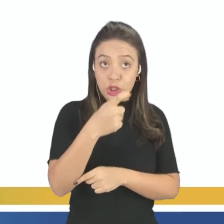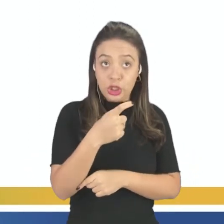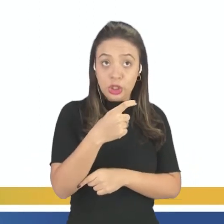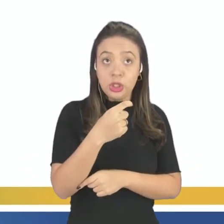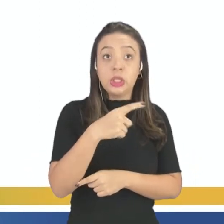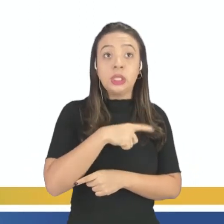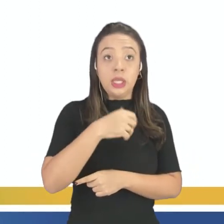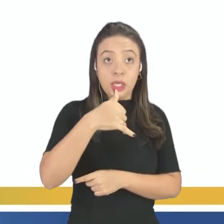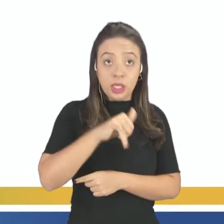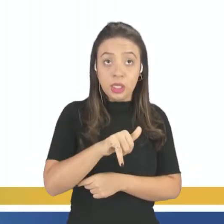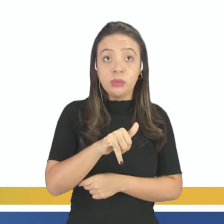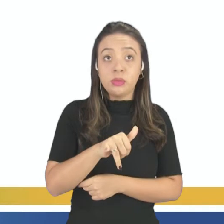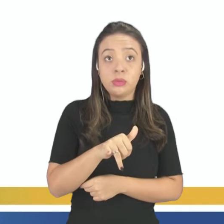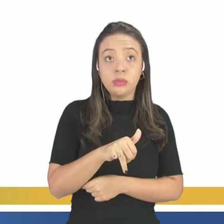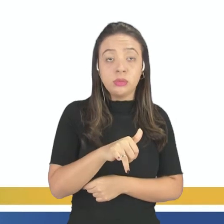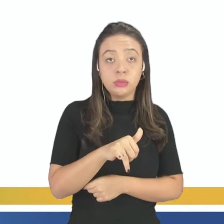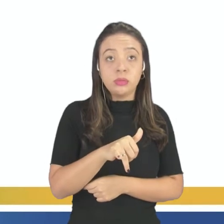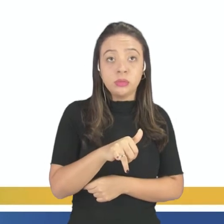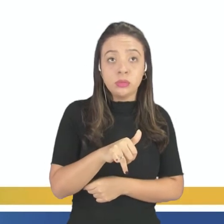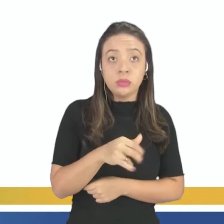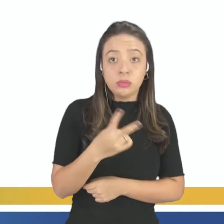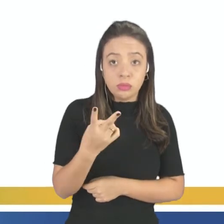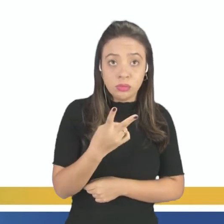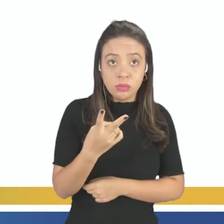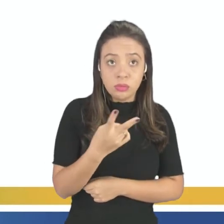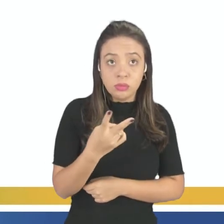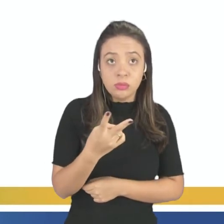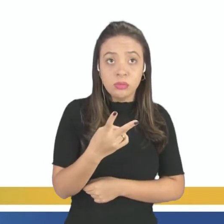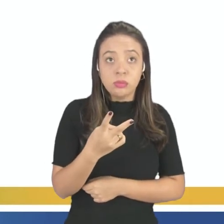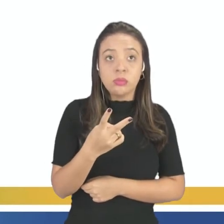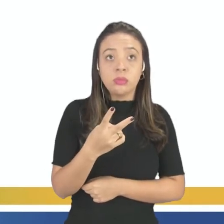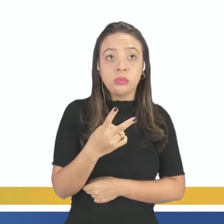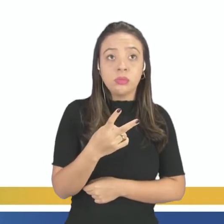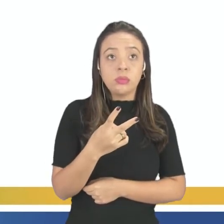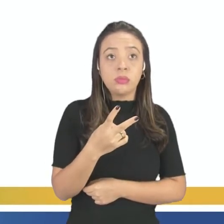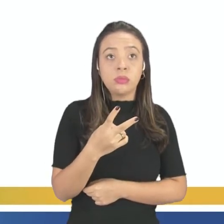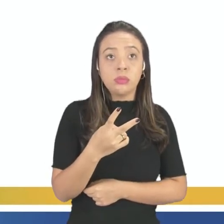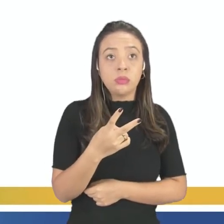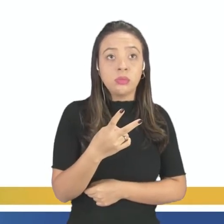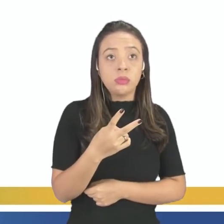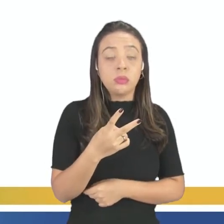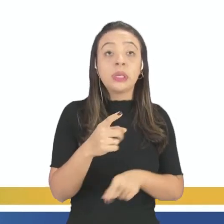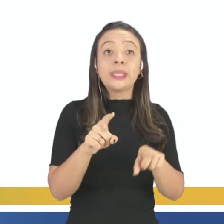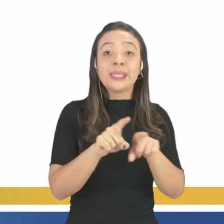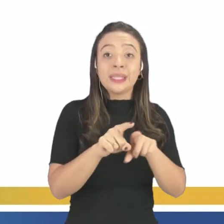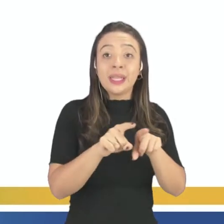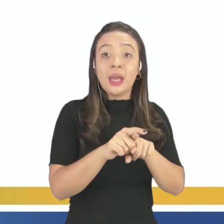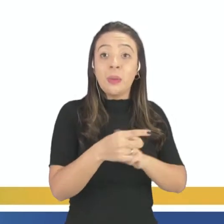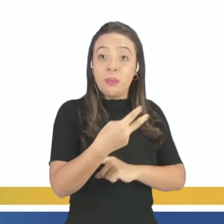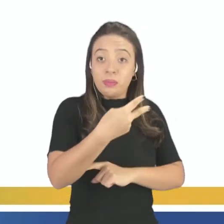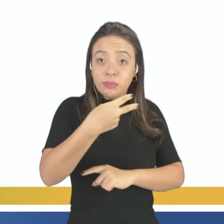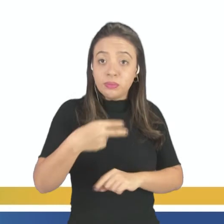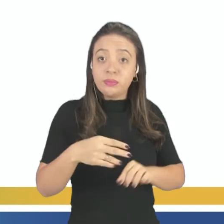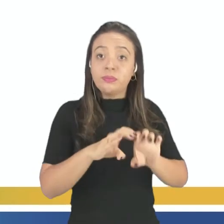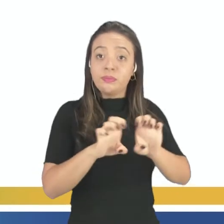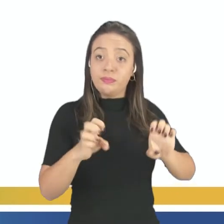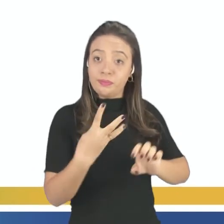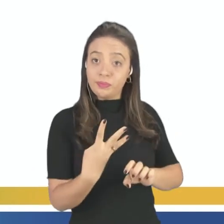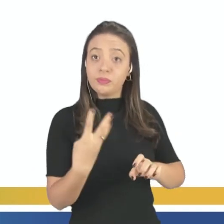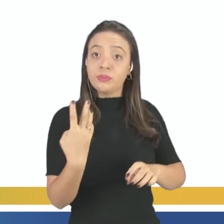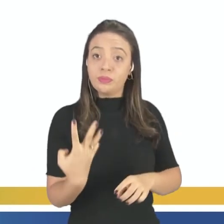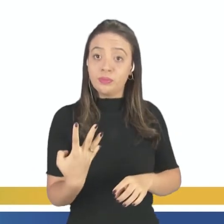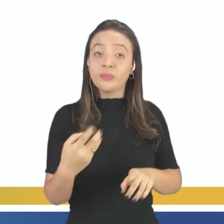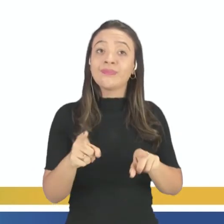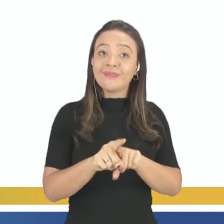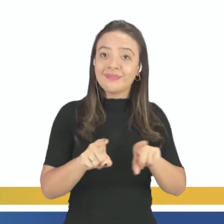e y. Então, aqui, e de igual modo na equação 3 e 4, elas